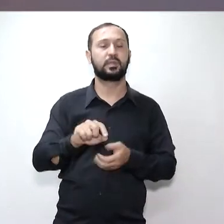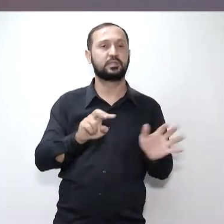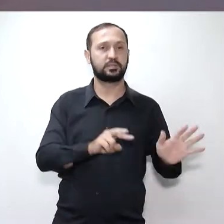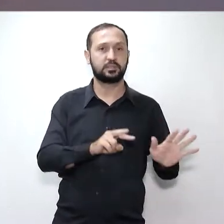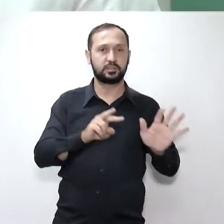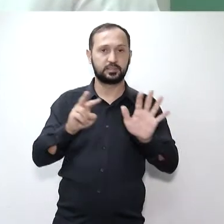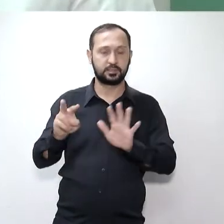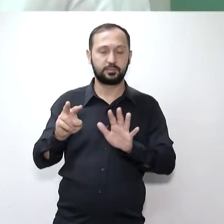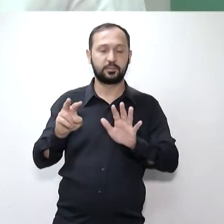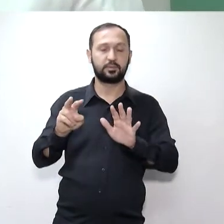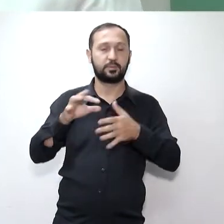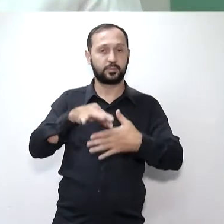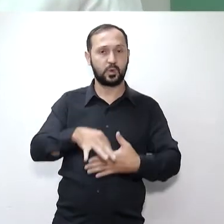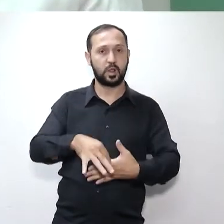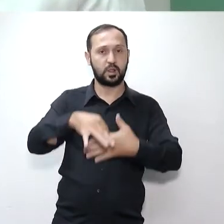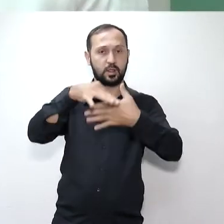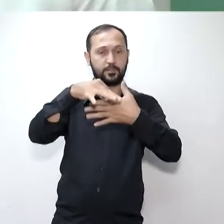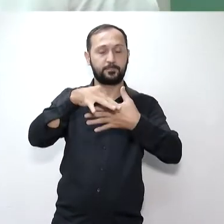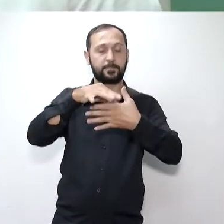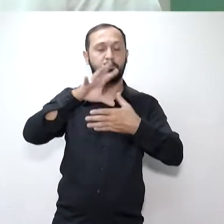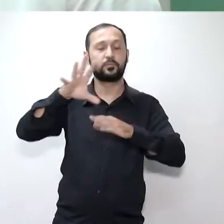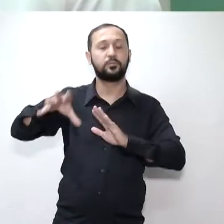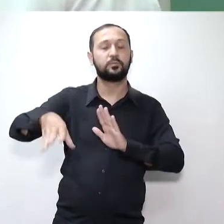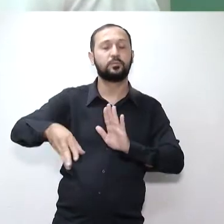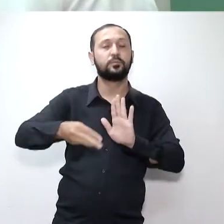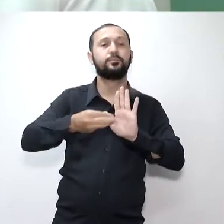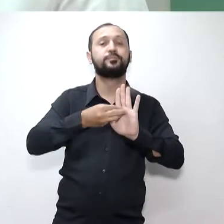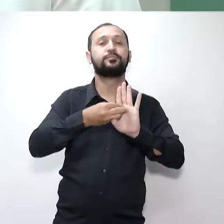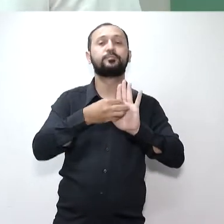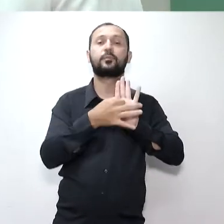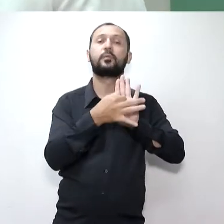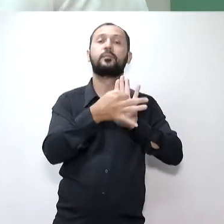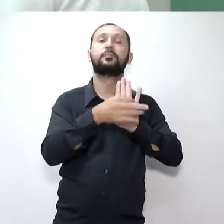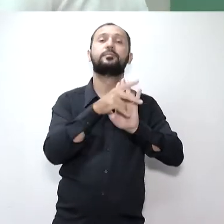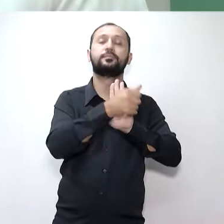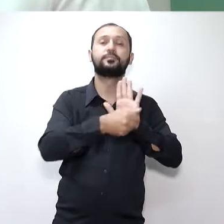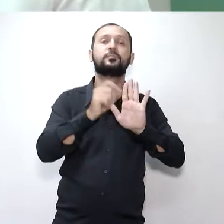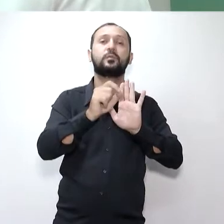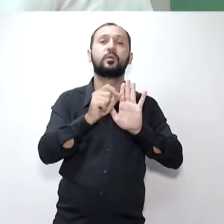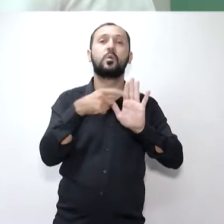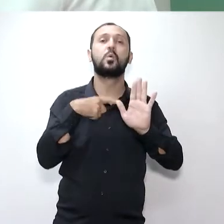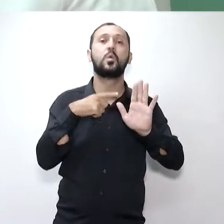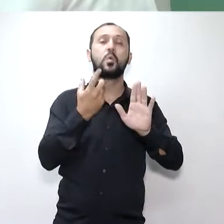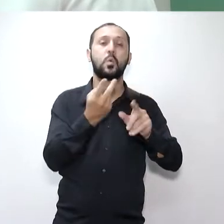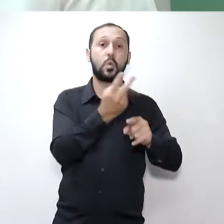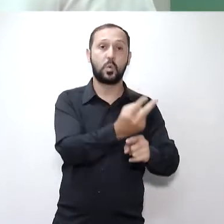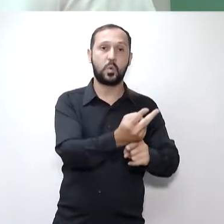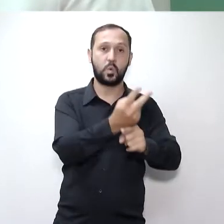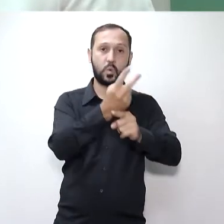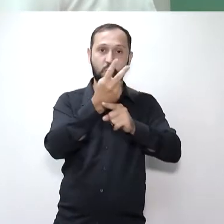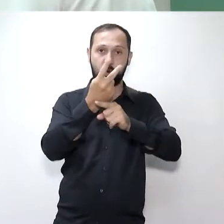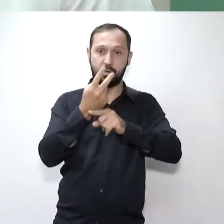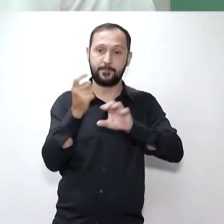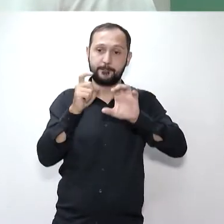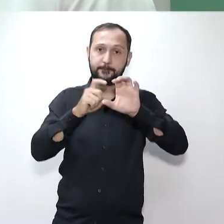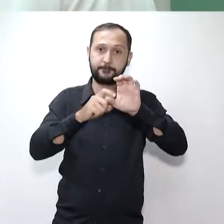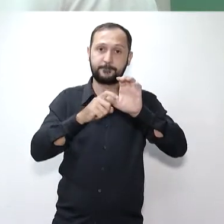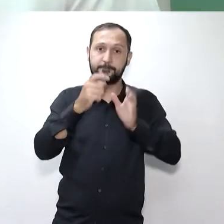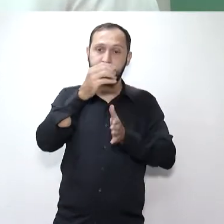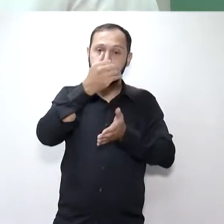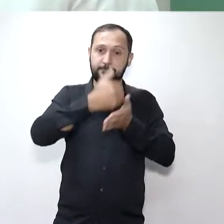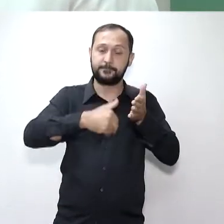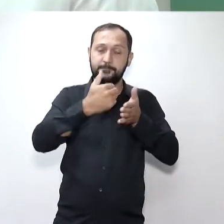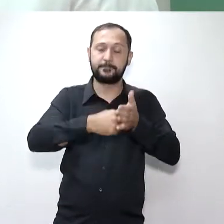população. Na mesma sessão, por acordo de lideranças, também foi incluído na pauta o projeto que suspende a cobrança